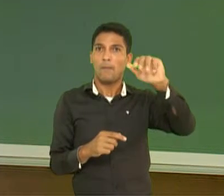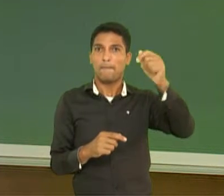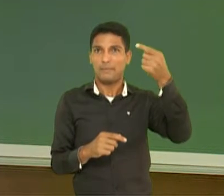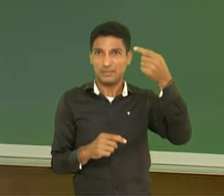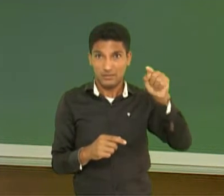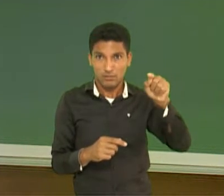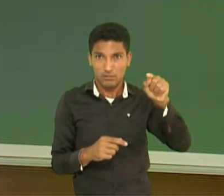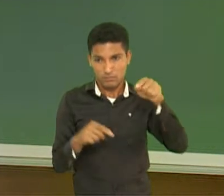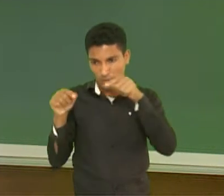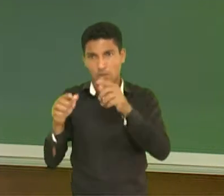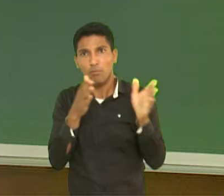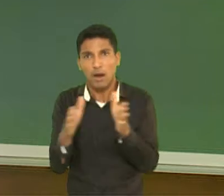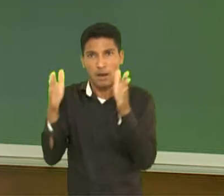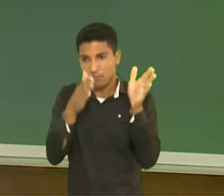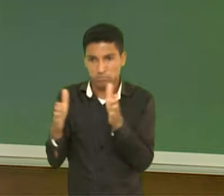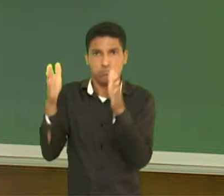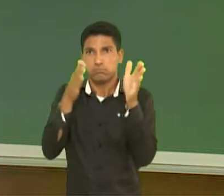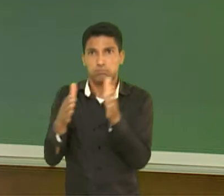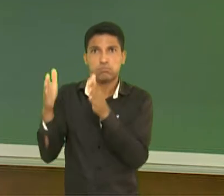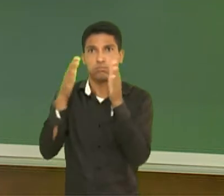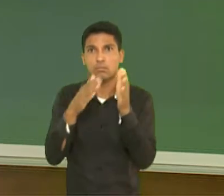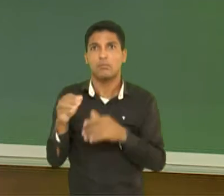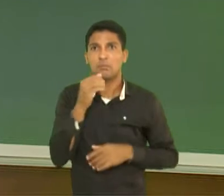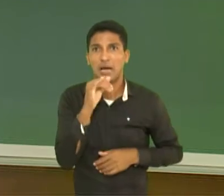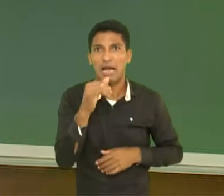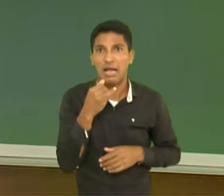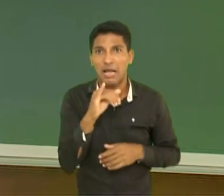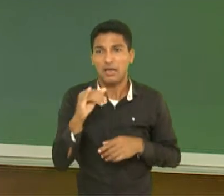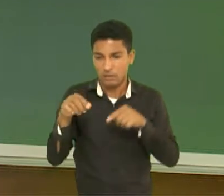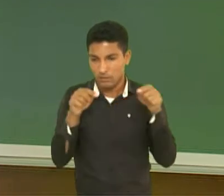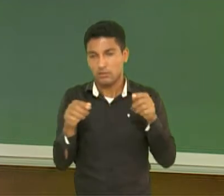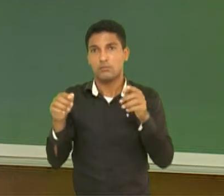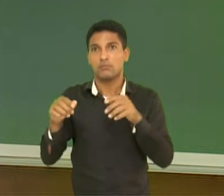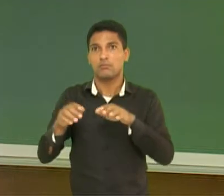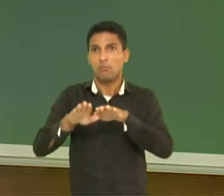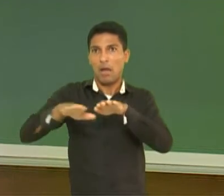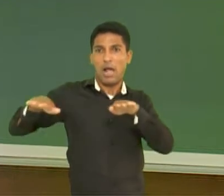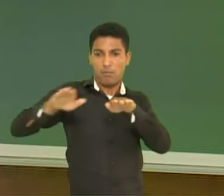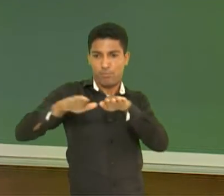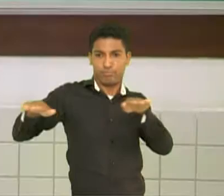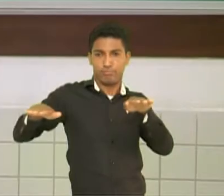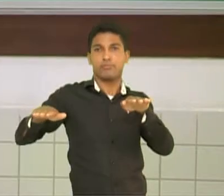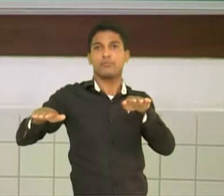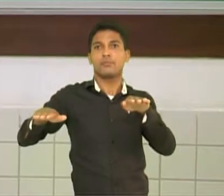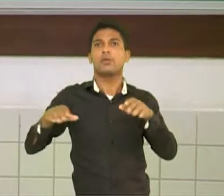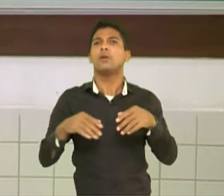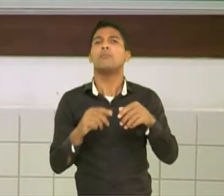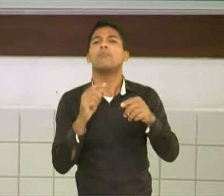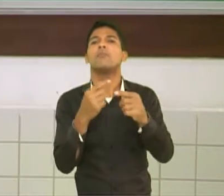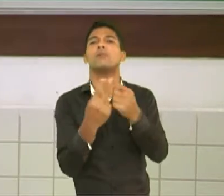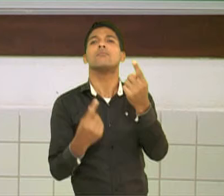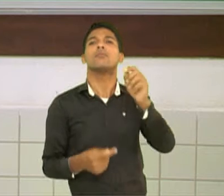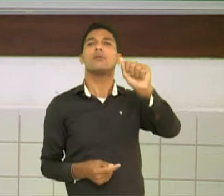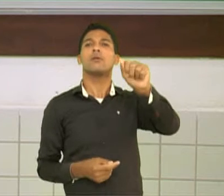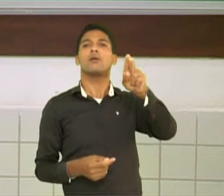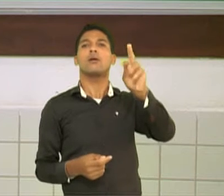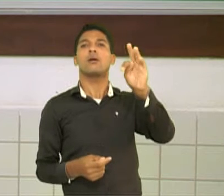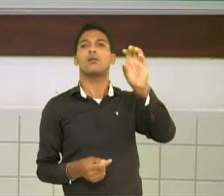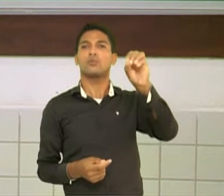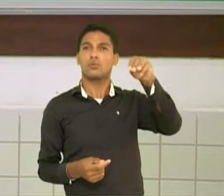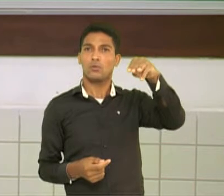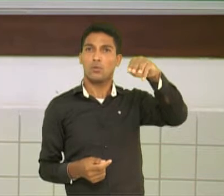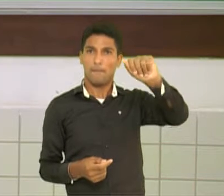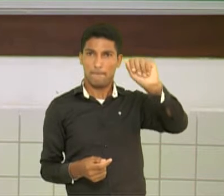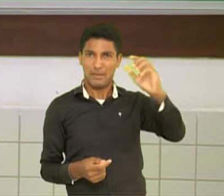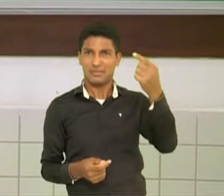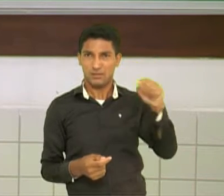automação desses processos produtivos e a descoberta de novas tecnologias. O que é automação? Para a